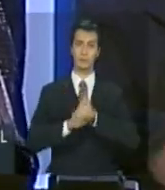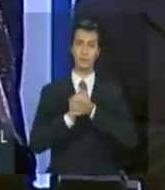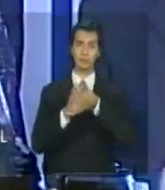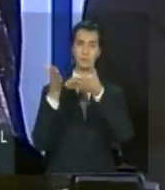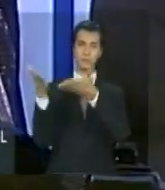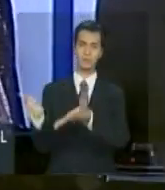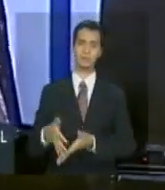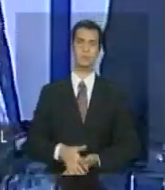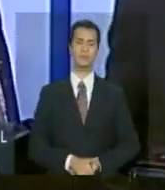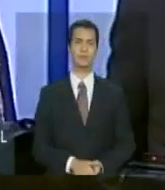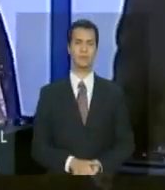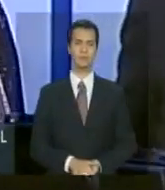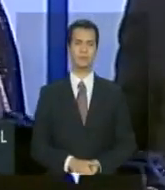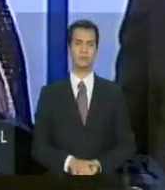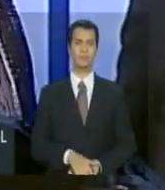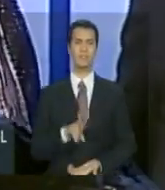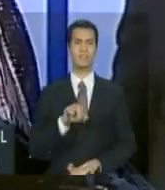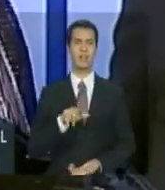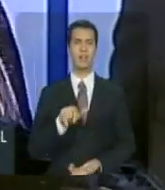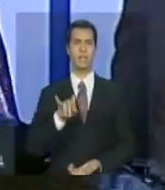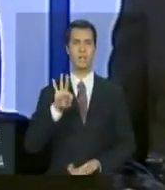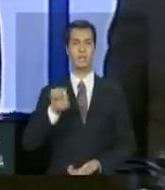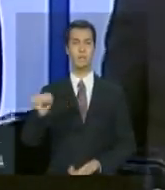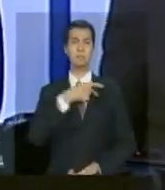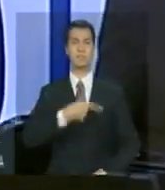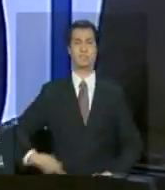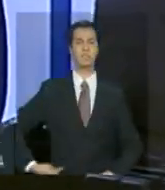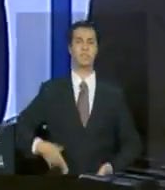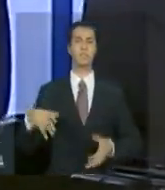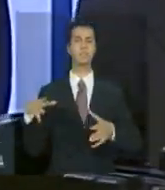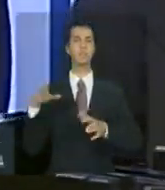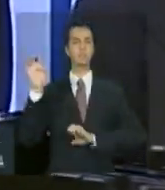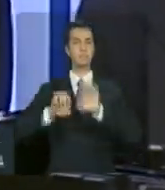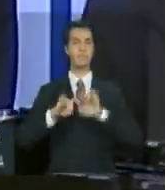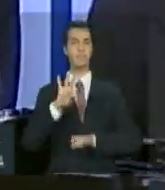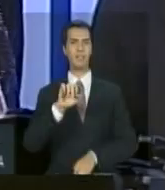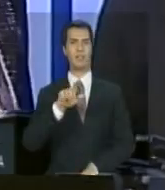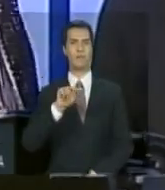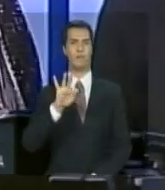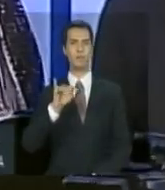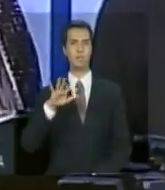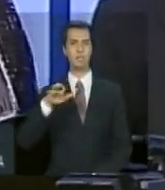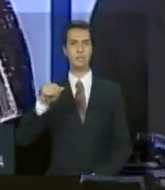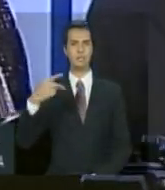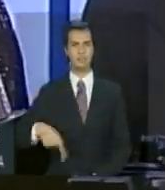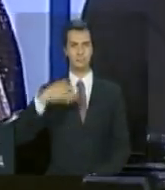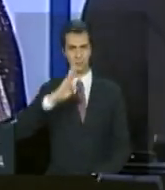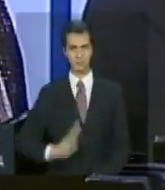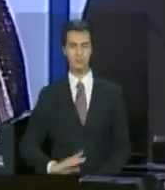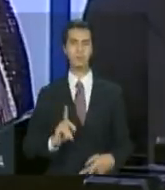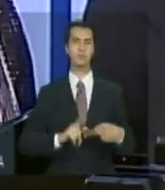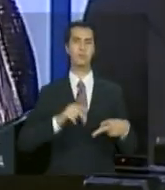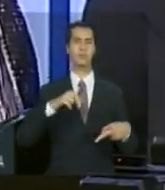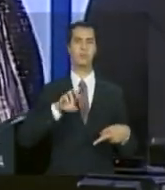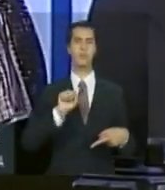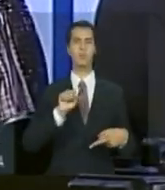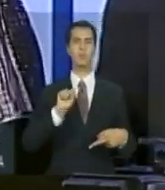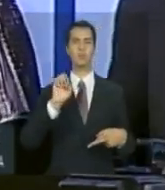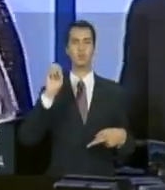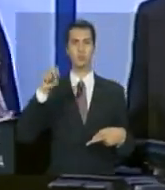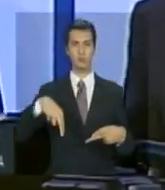o valente presidente do Grupo Telefônica no Brasil, o Nelson